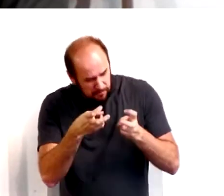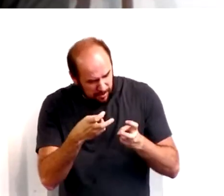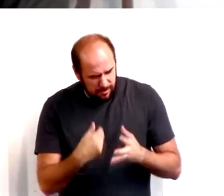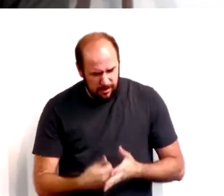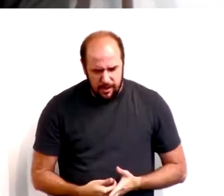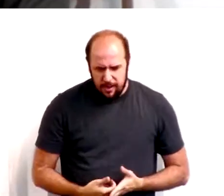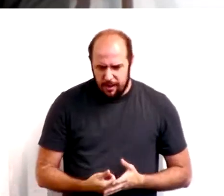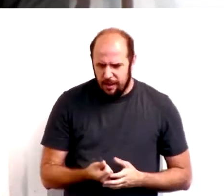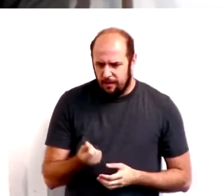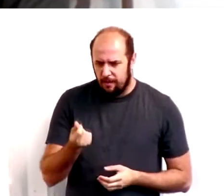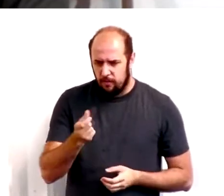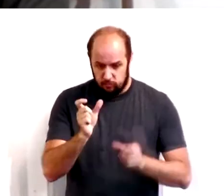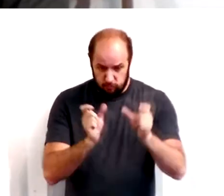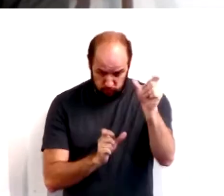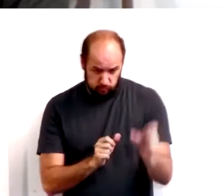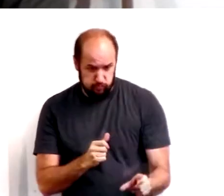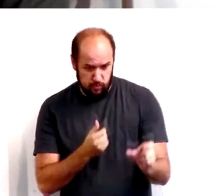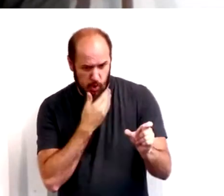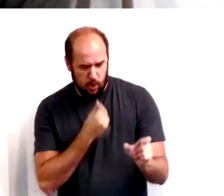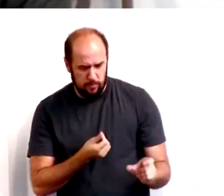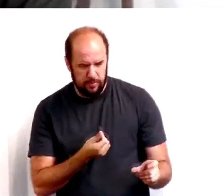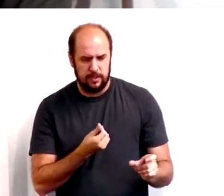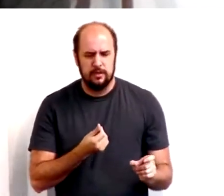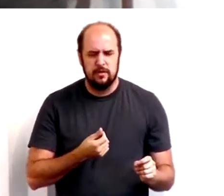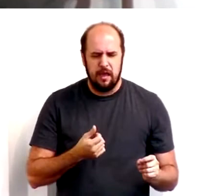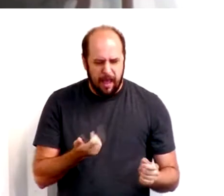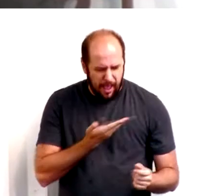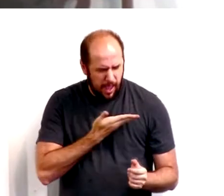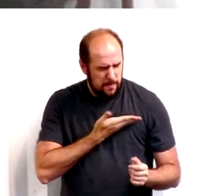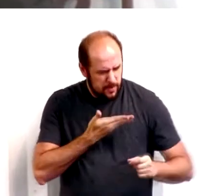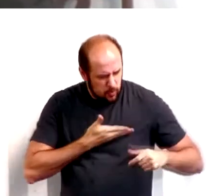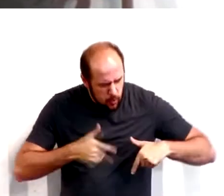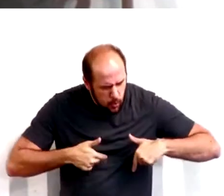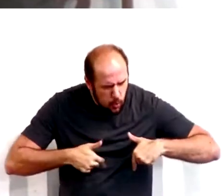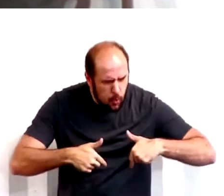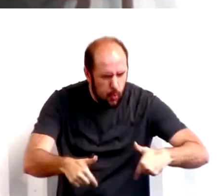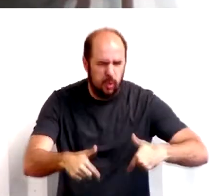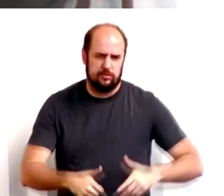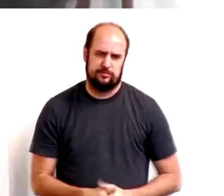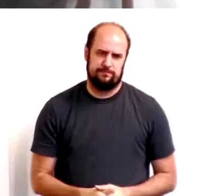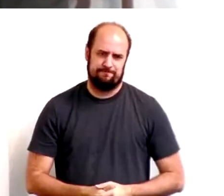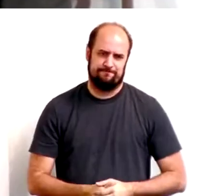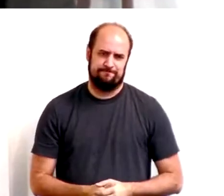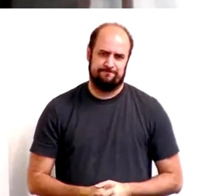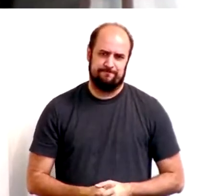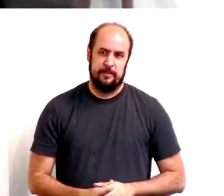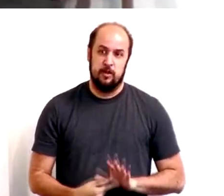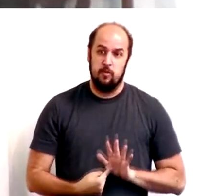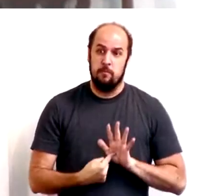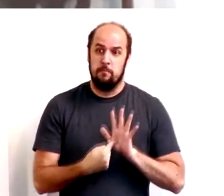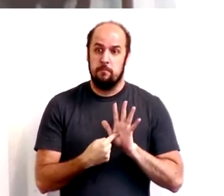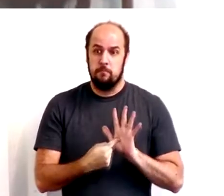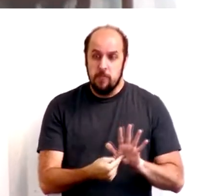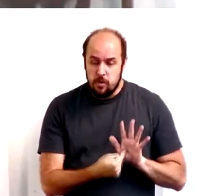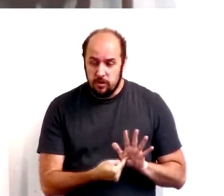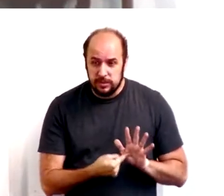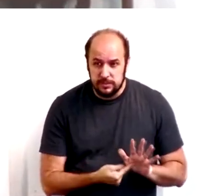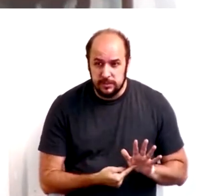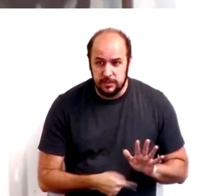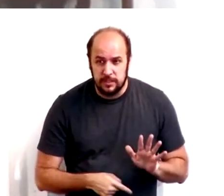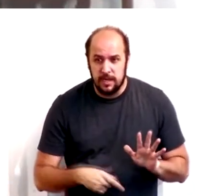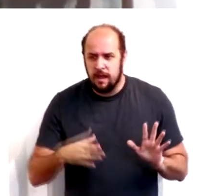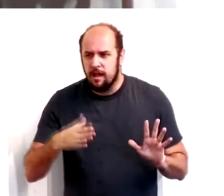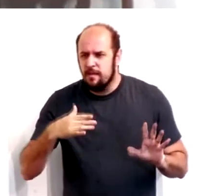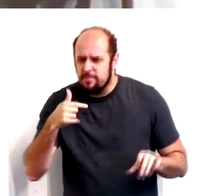que esse irmão era companheiro de lutas, ele está mostrando que